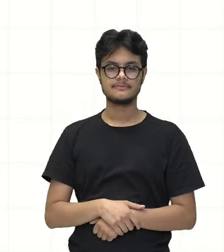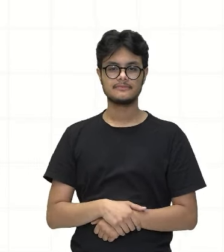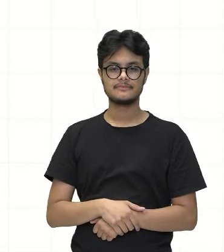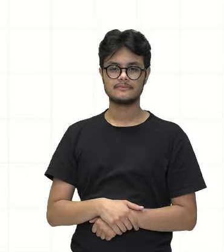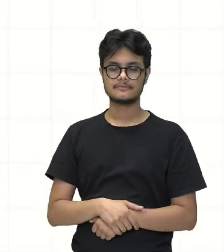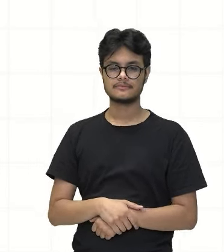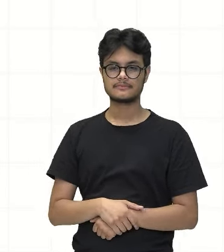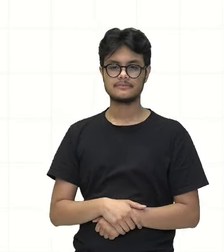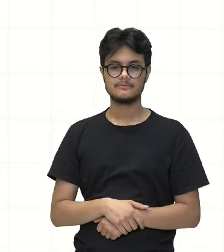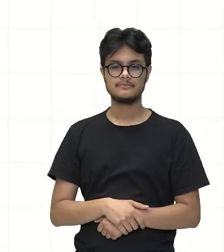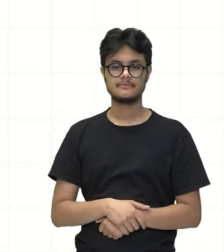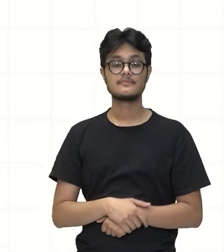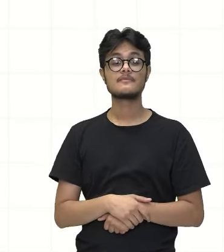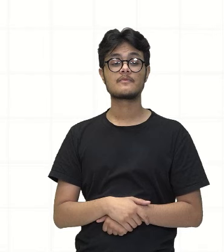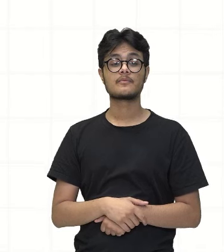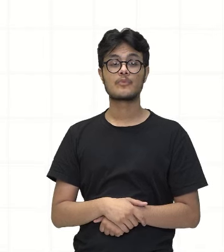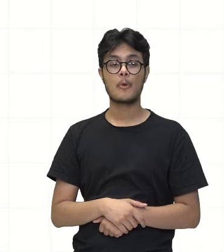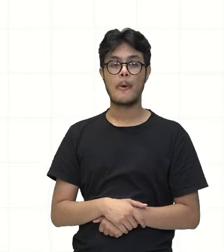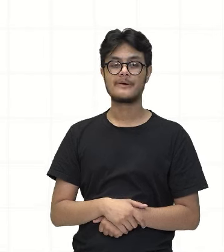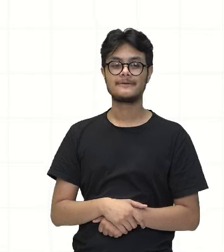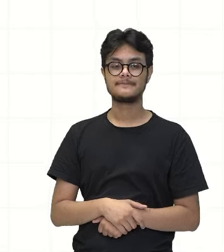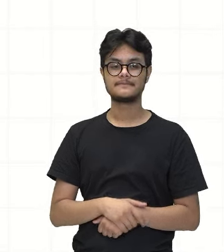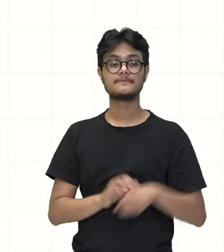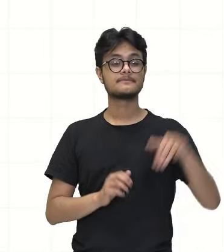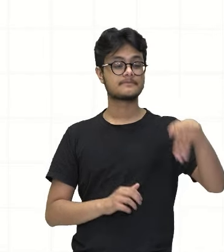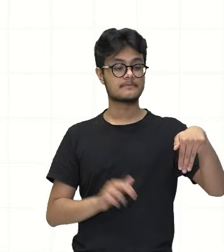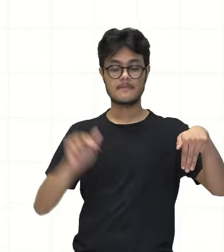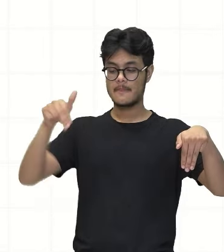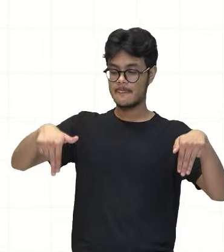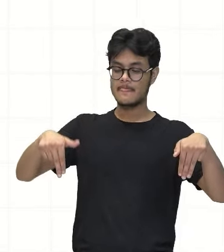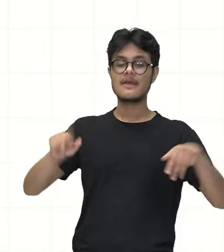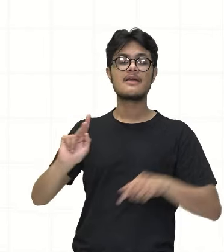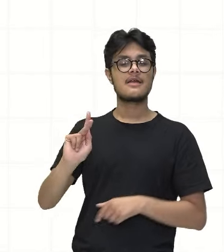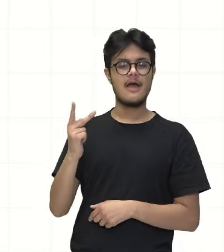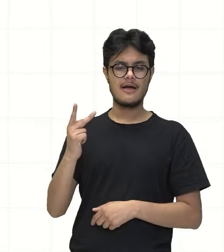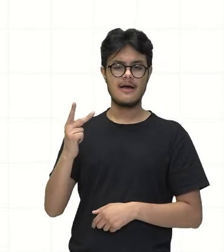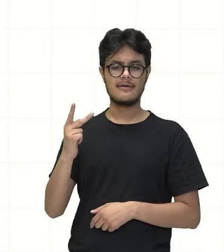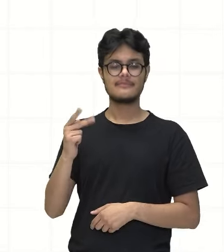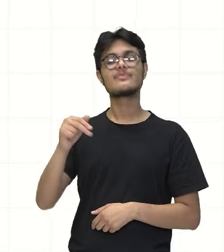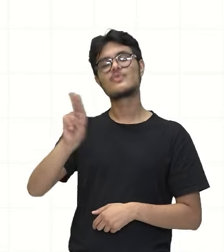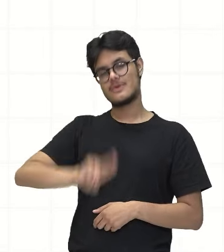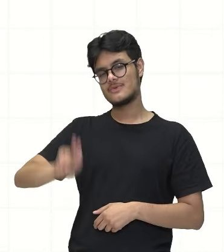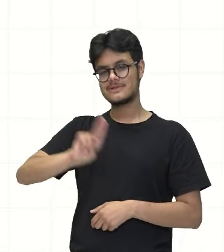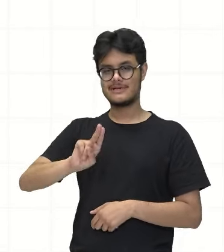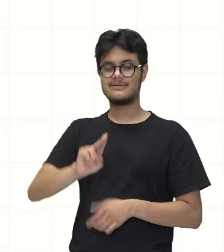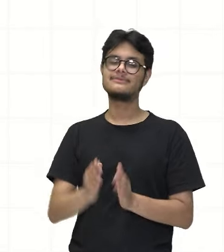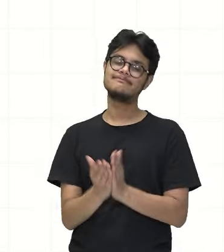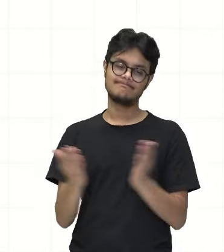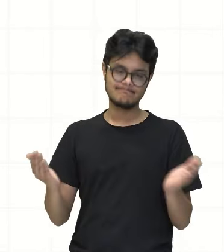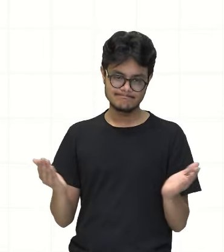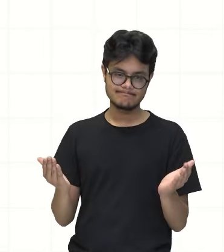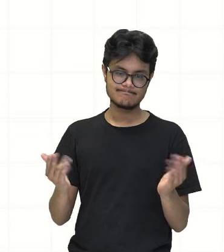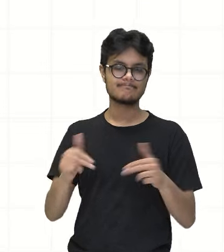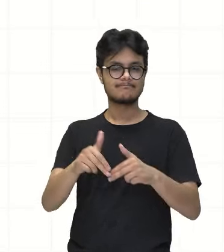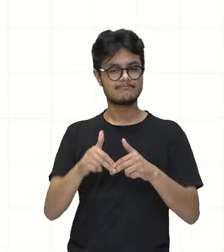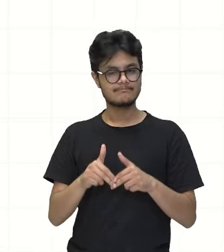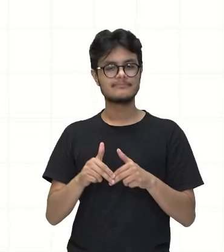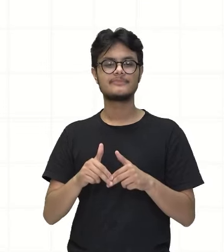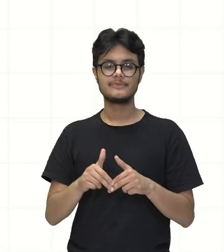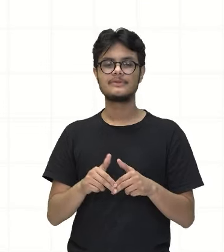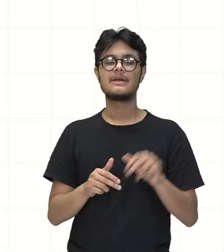de MN para encontrar a altura, né? Porque a próxima fórmula que a gente vai usar é h ao